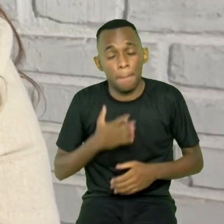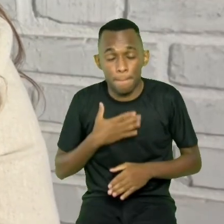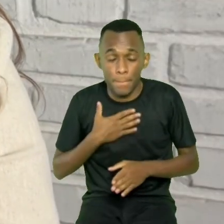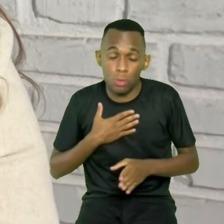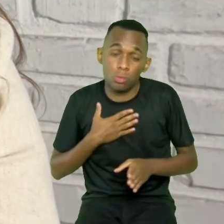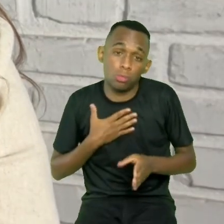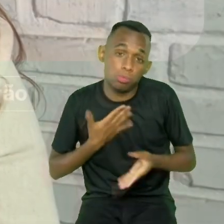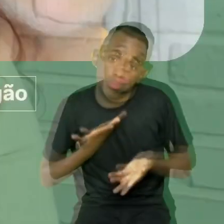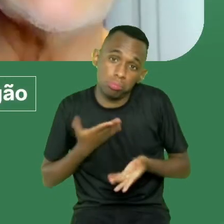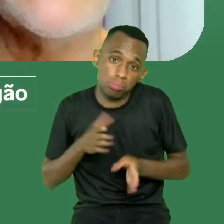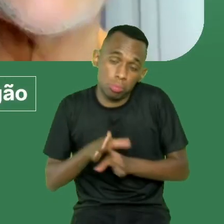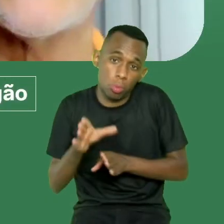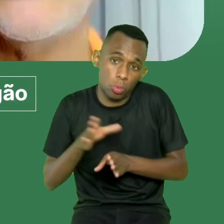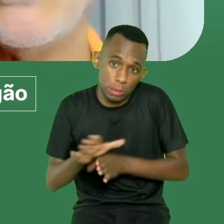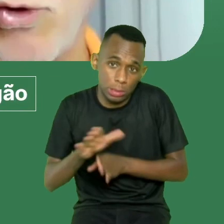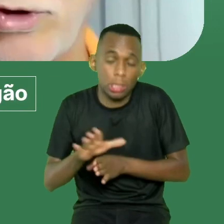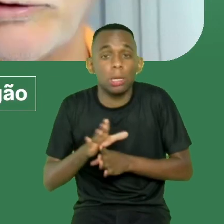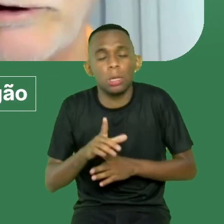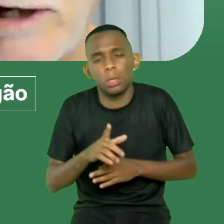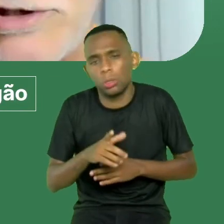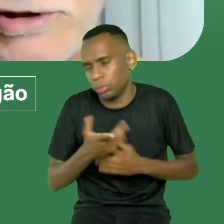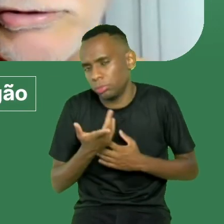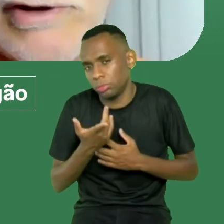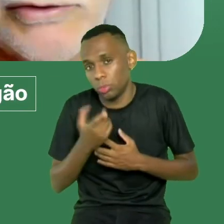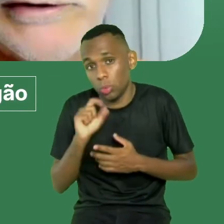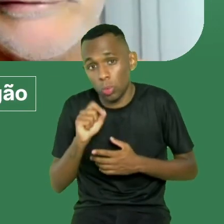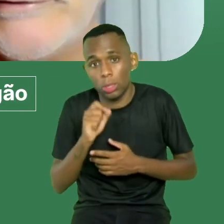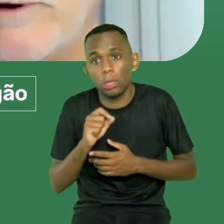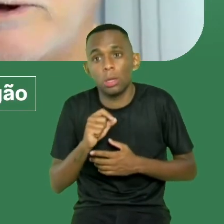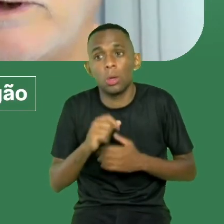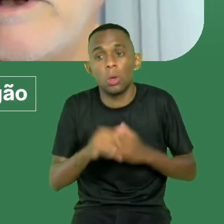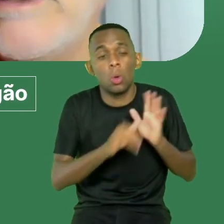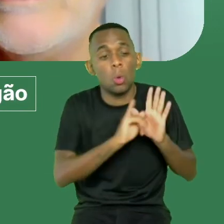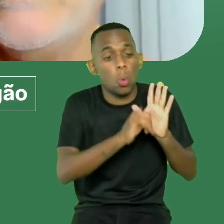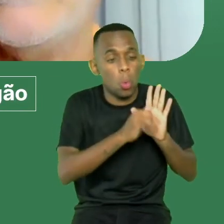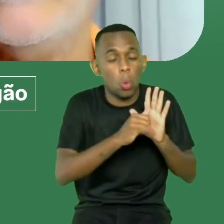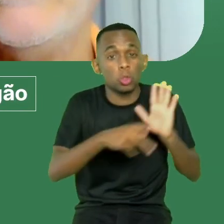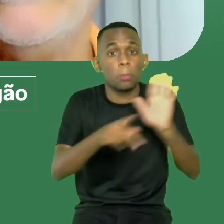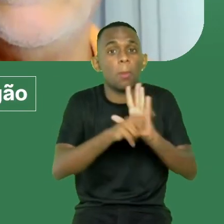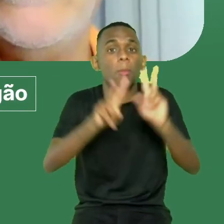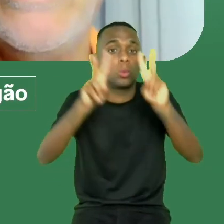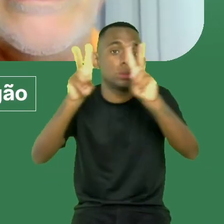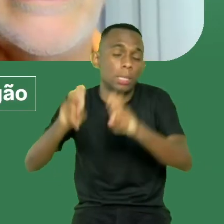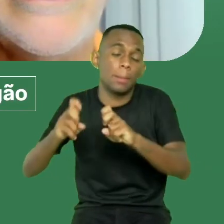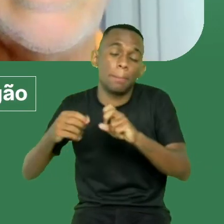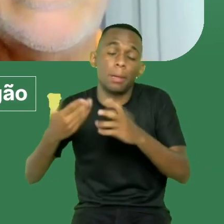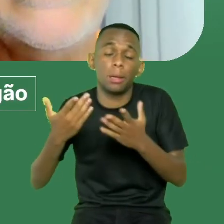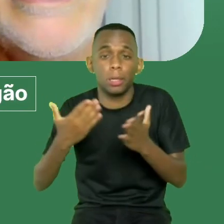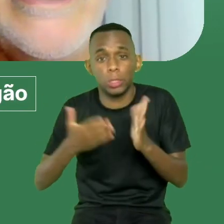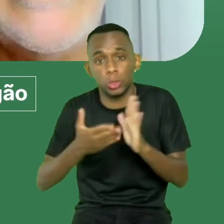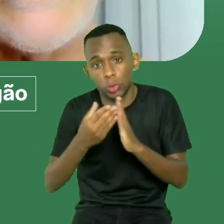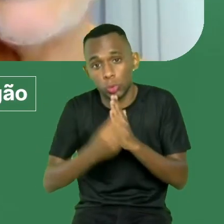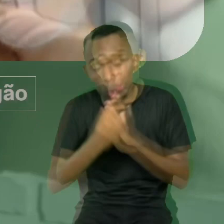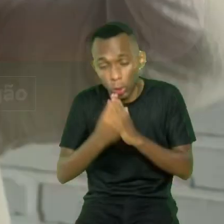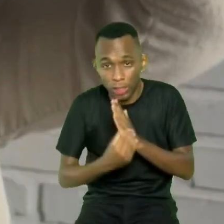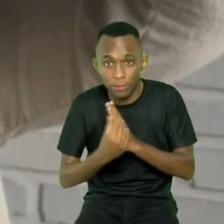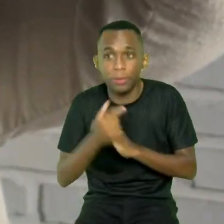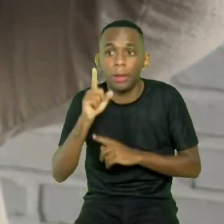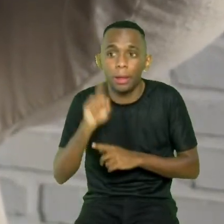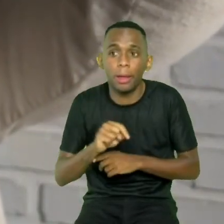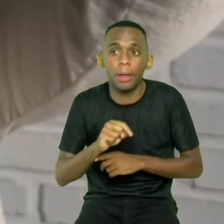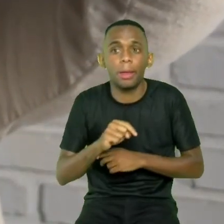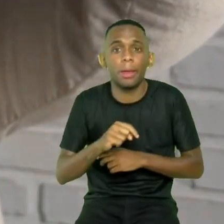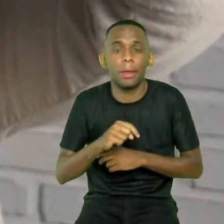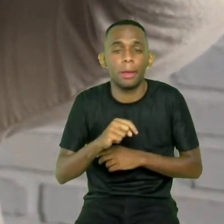editora achou interessante que o conto que dá título ao livro Sim, ele é em negativo,